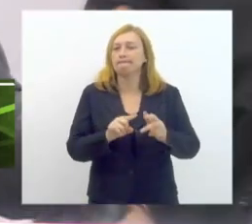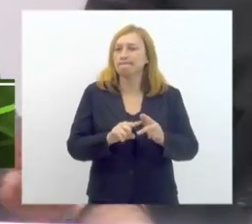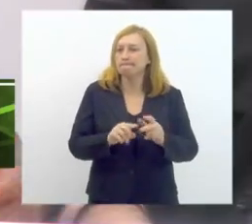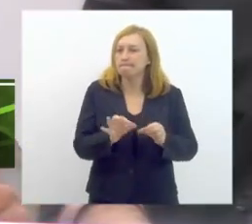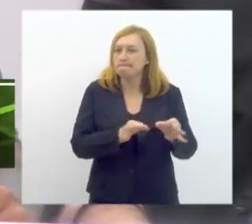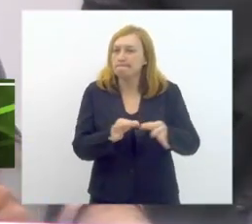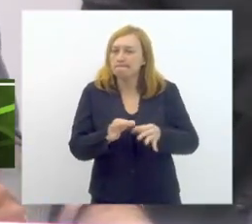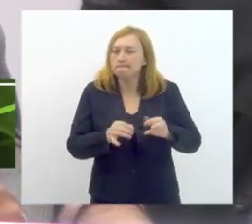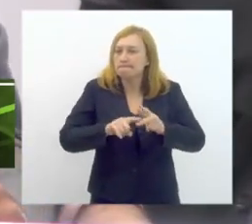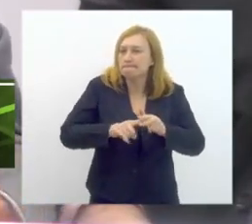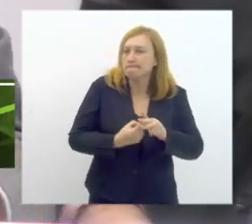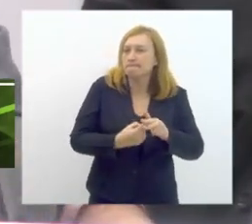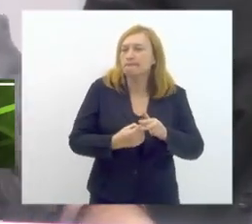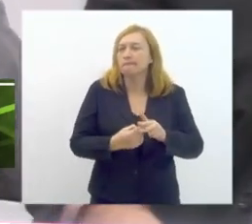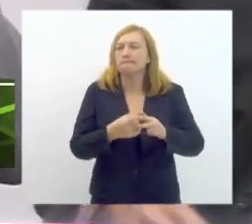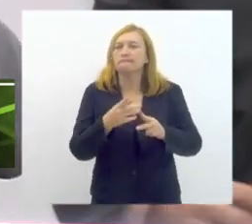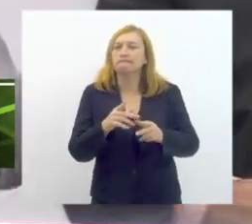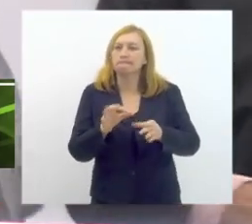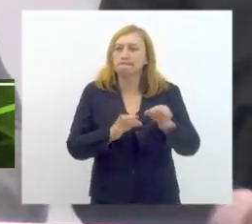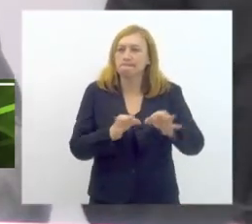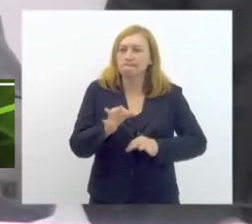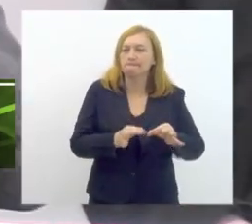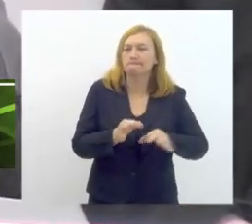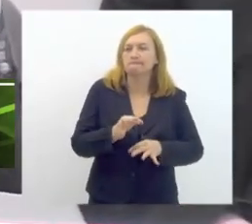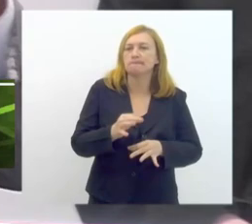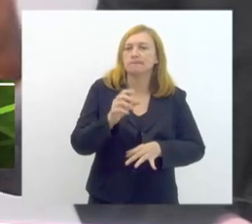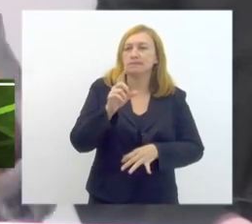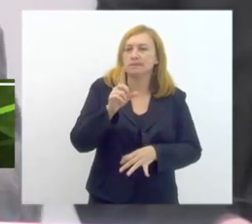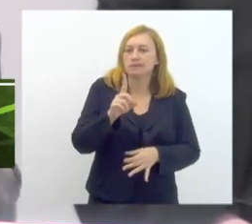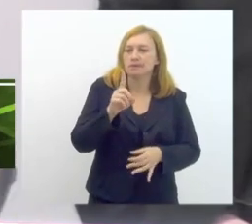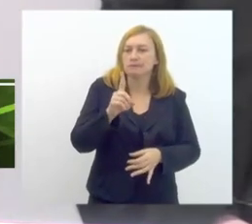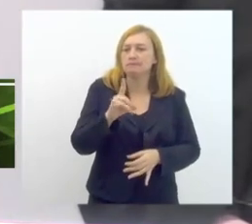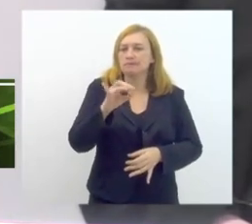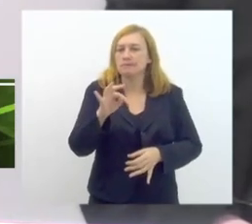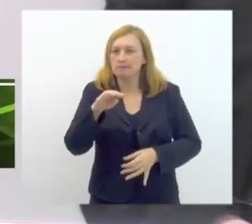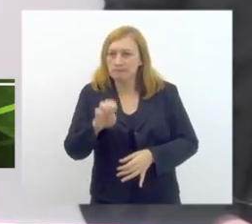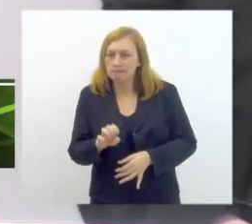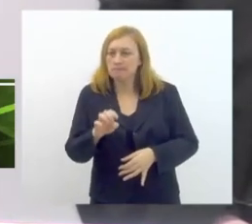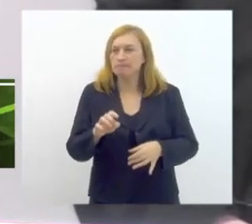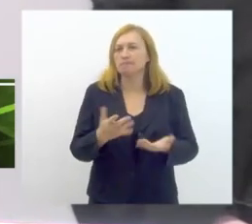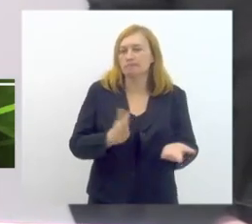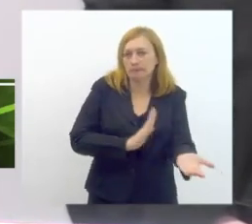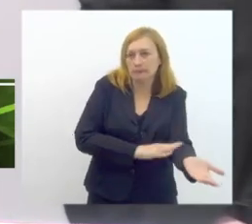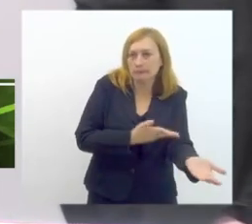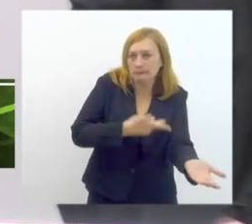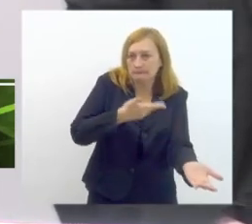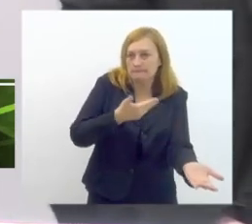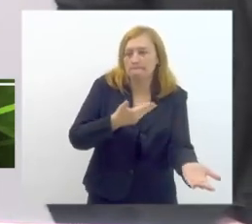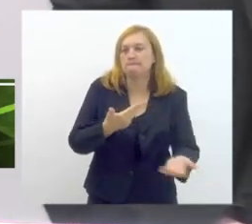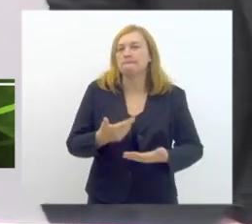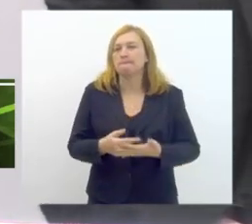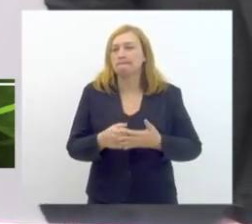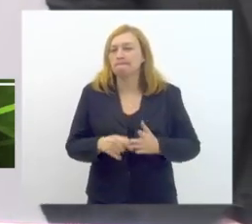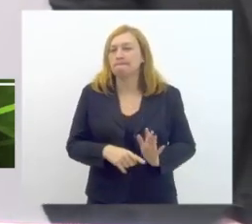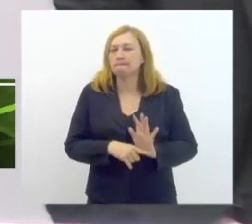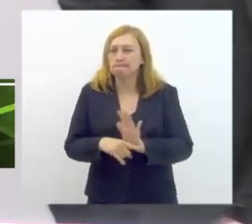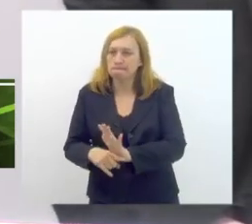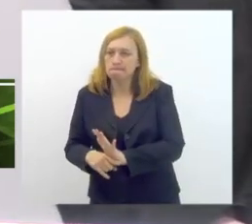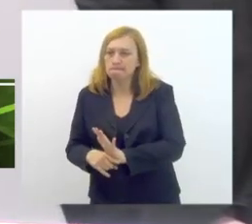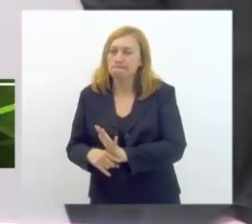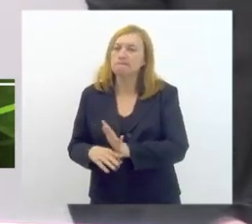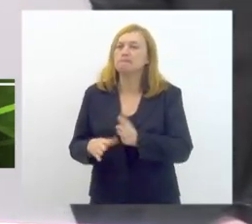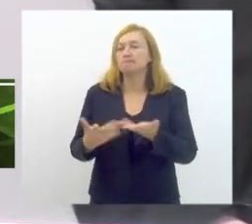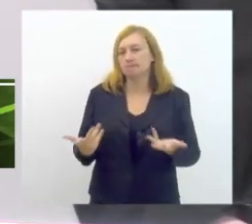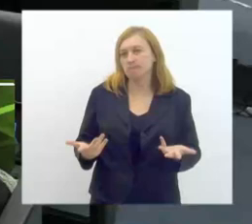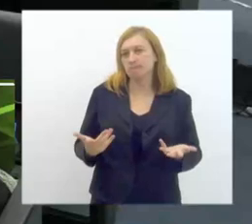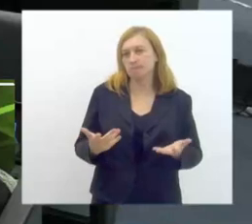os municípios têm, que é o programa da diabetes, de hipertensão. Isso desafoga o atendimento no perímetro